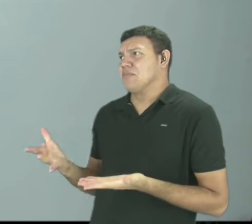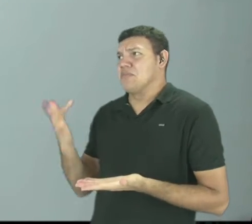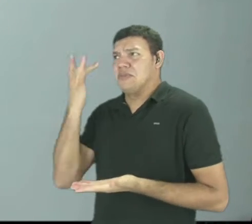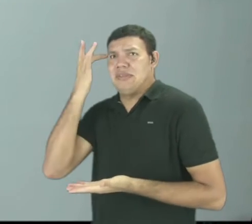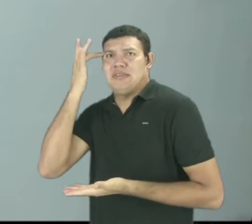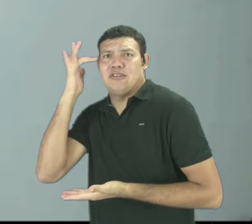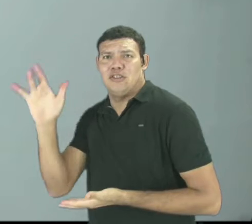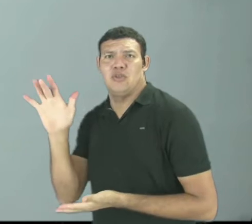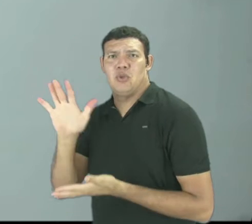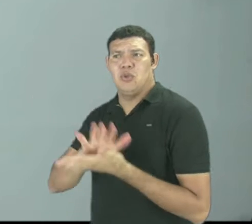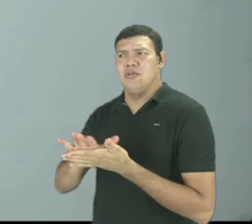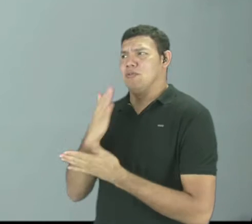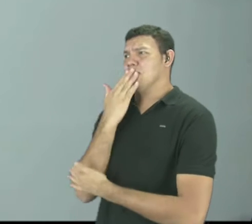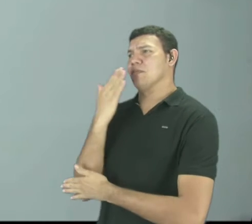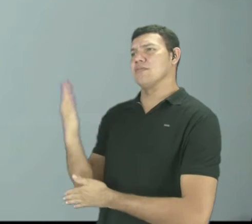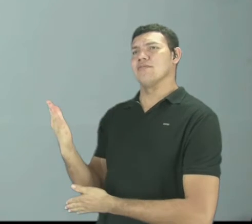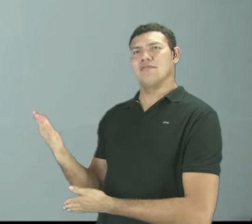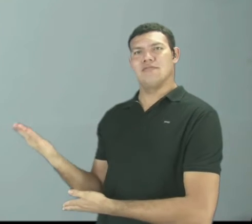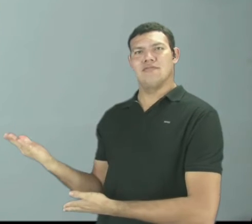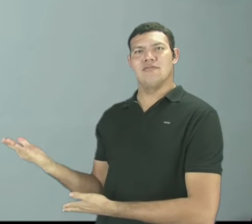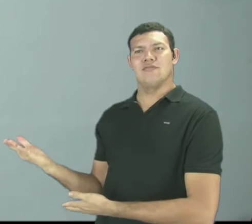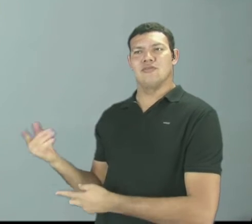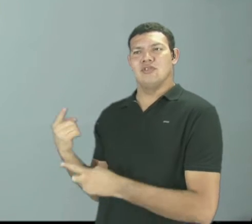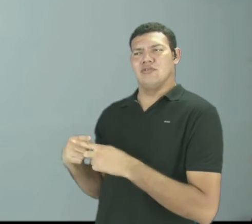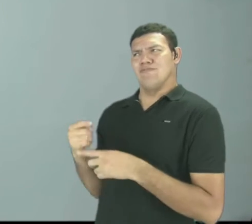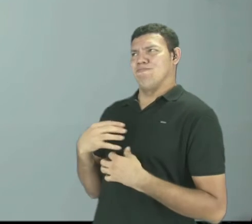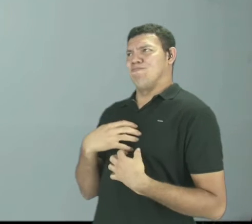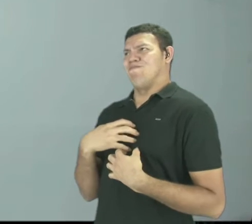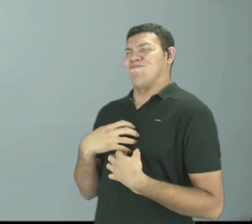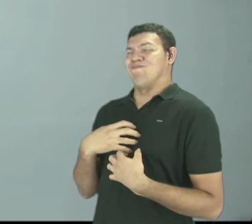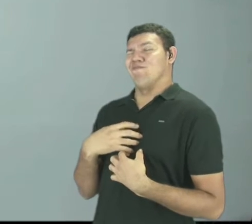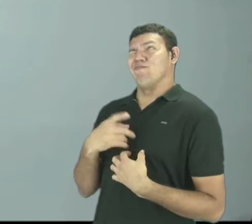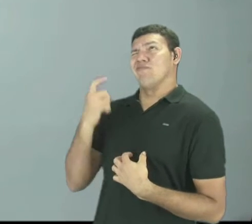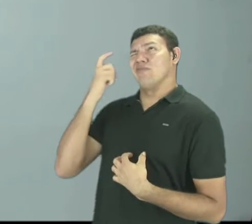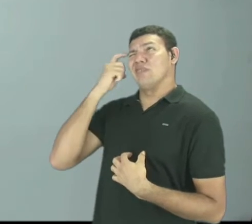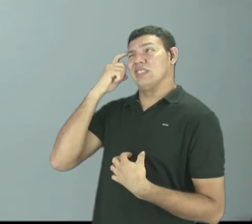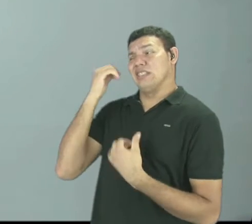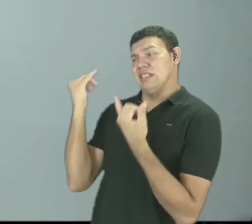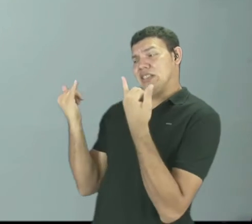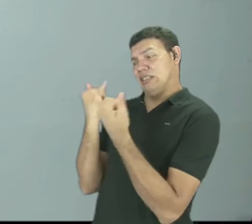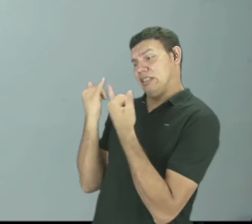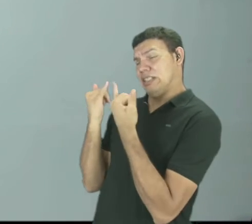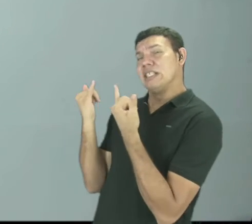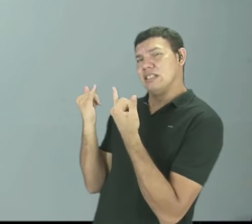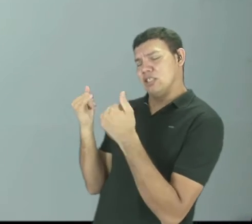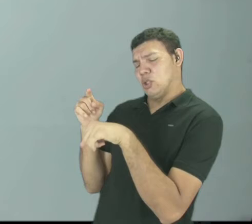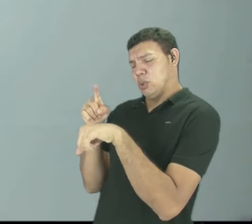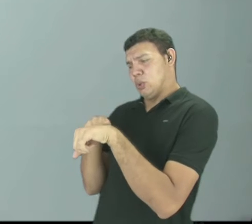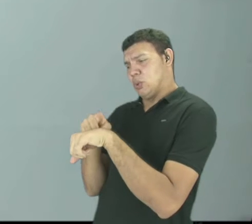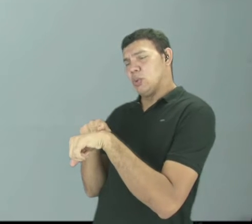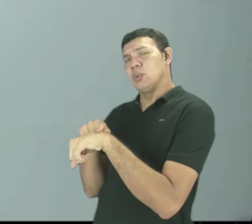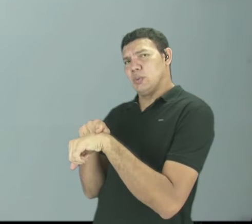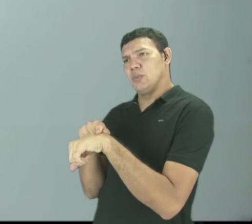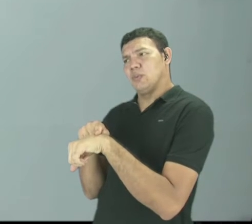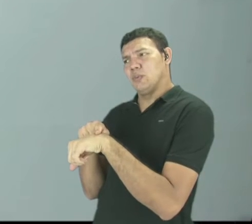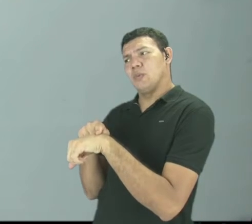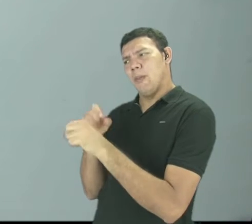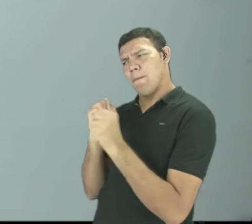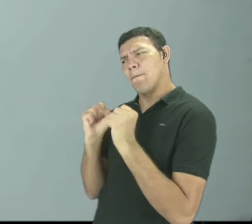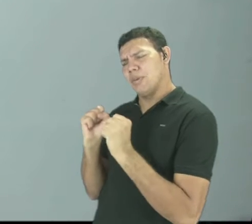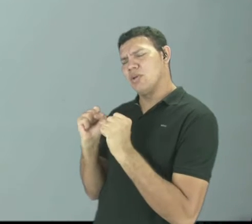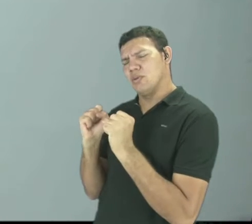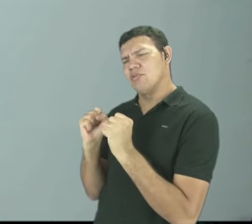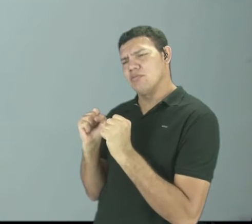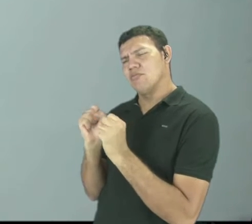aquele pedido de Felipe, de forma que ela não consegue dar as informações referentes ao horário em que ela pode